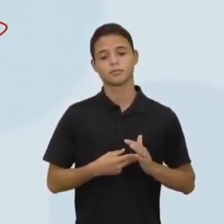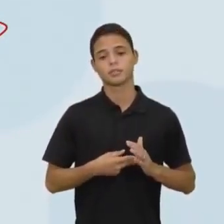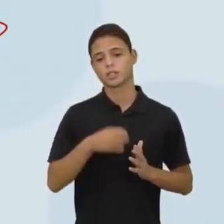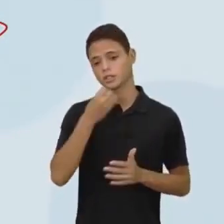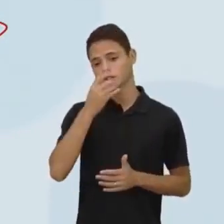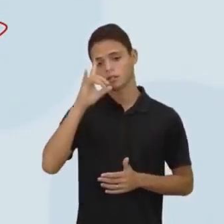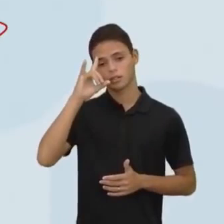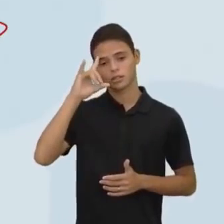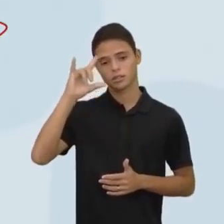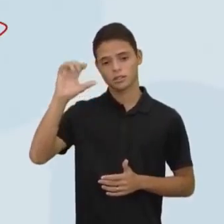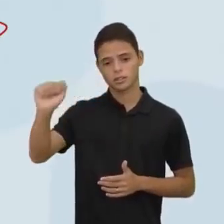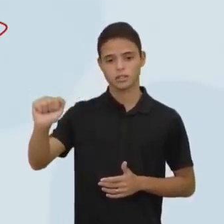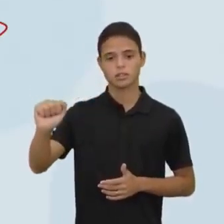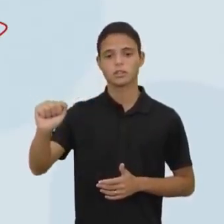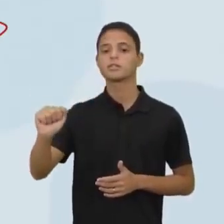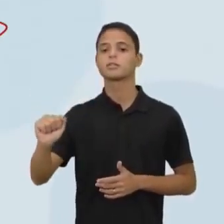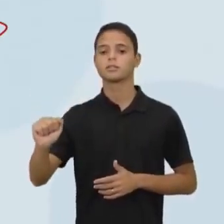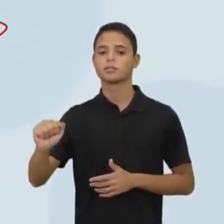Bom